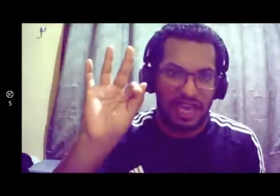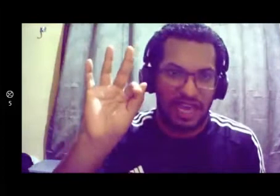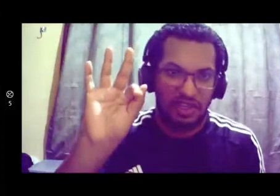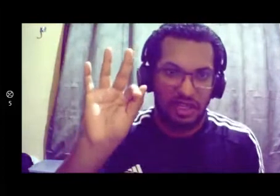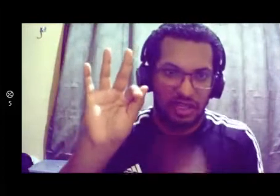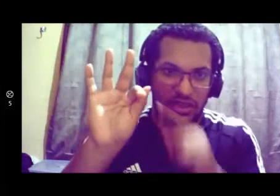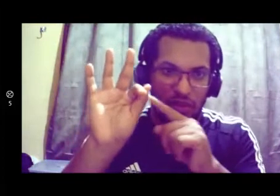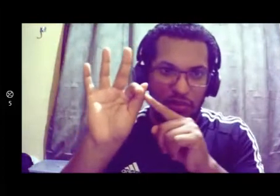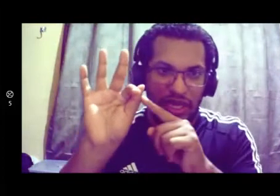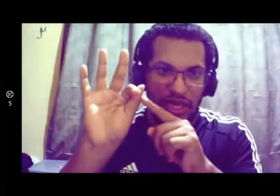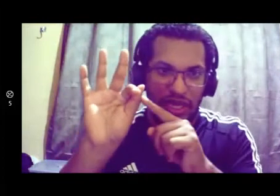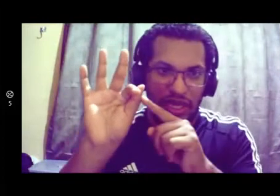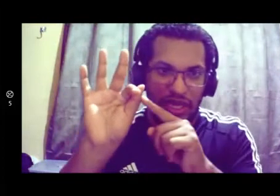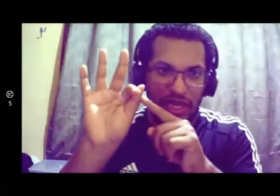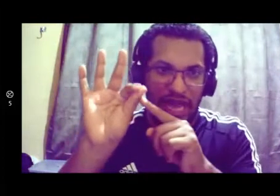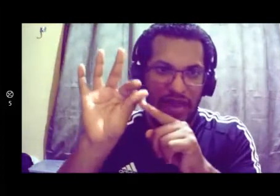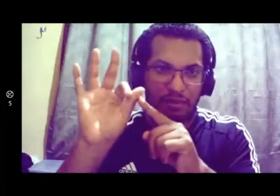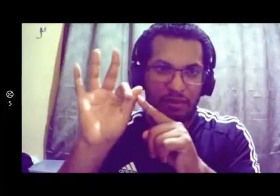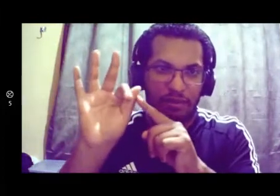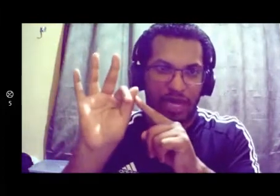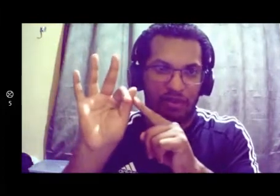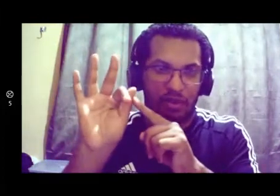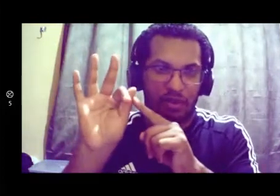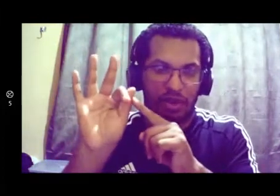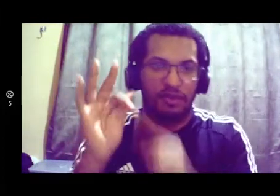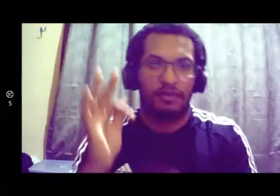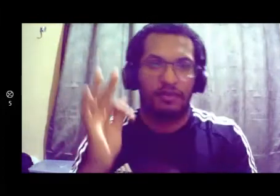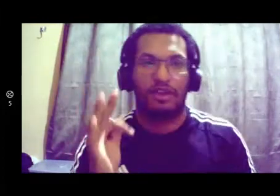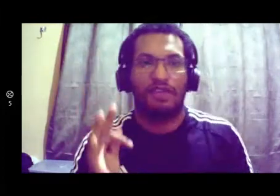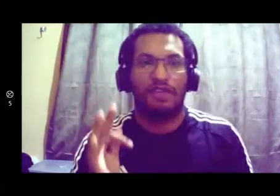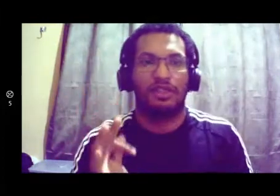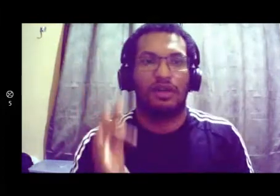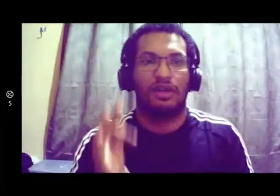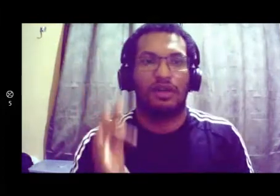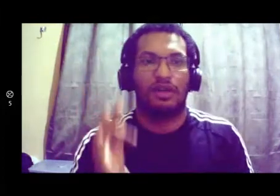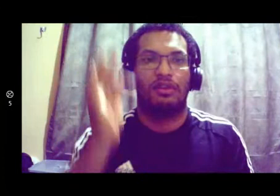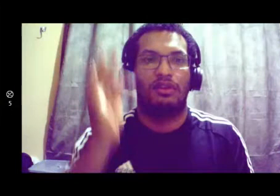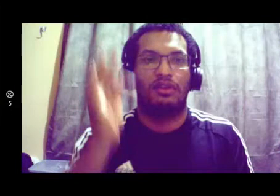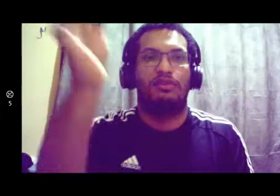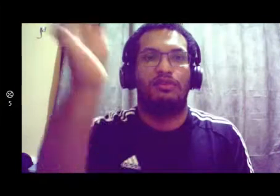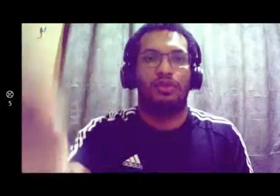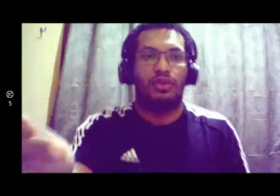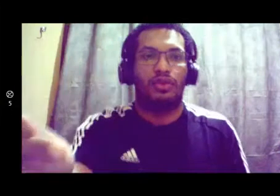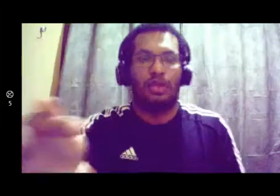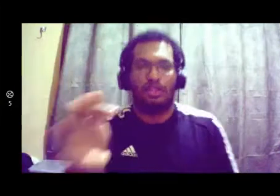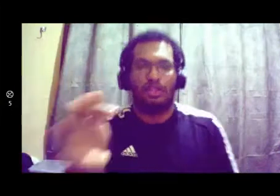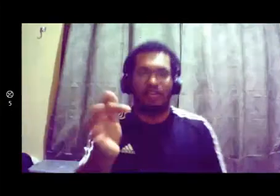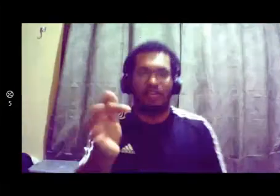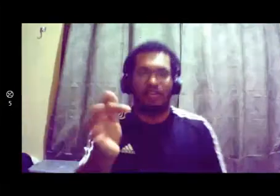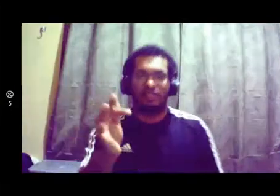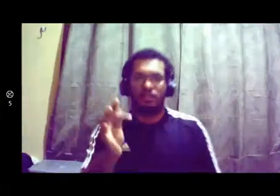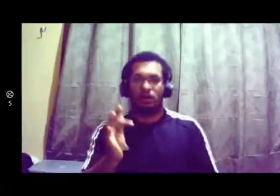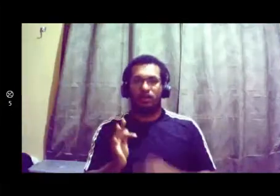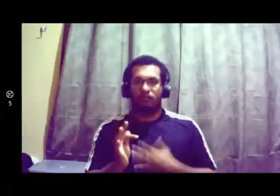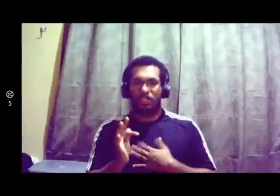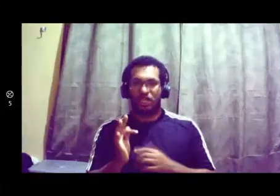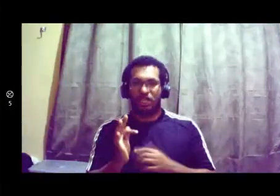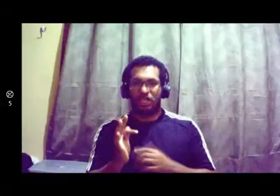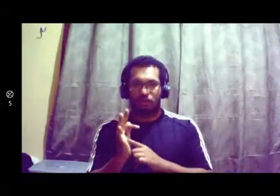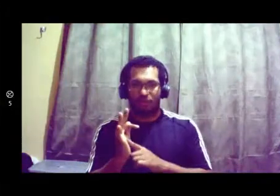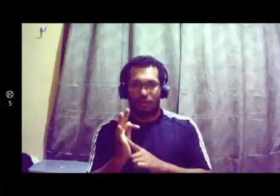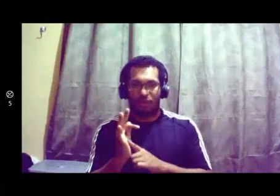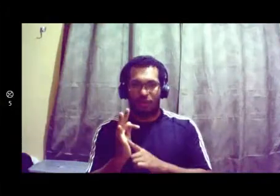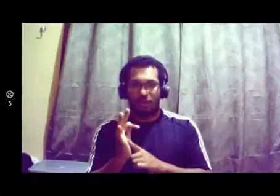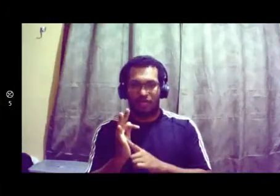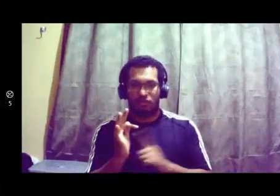em F. Então, polegar para fora. Faz assim, ó. Futuro. Então, faz assim, ó. Fica de